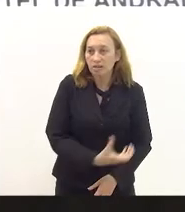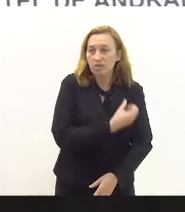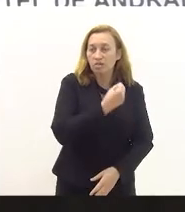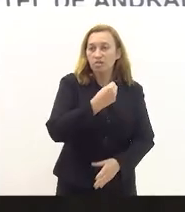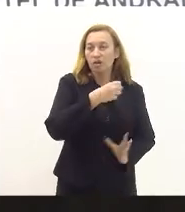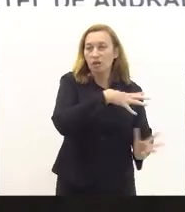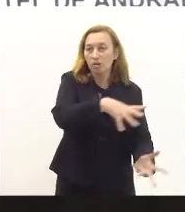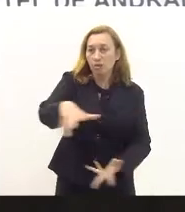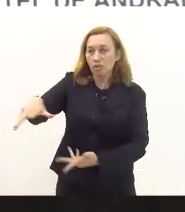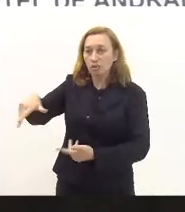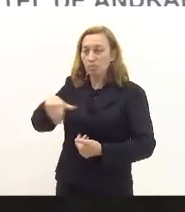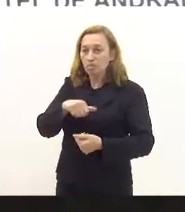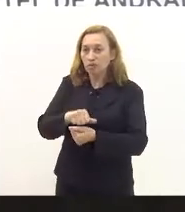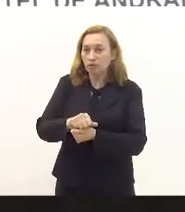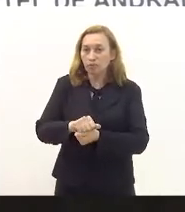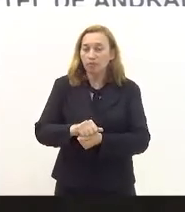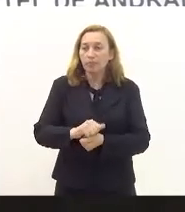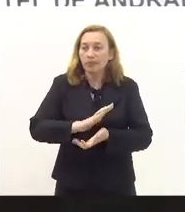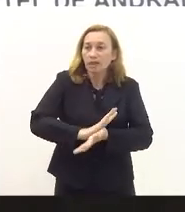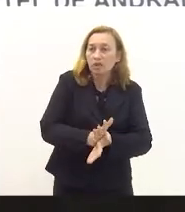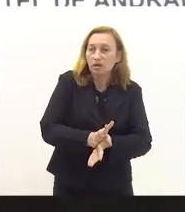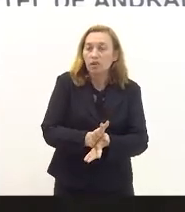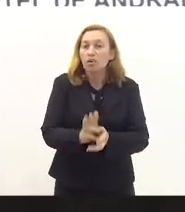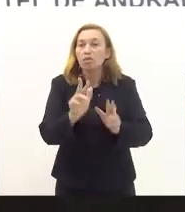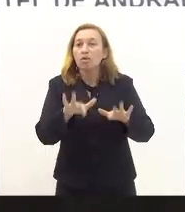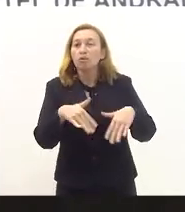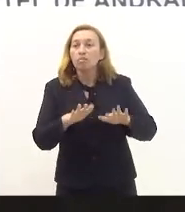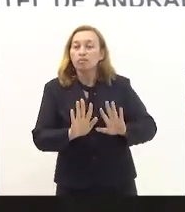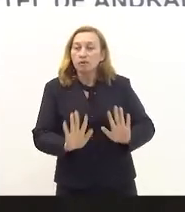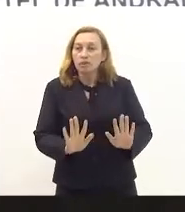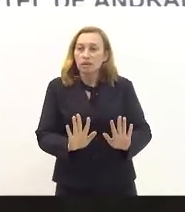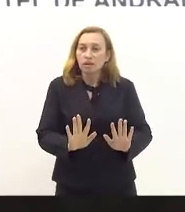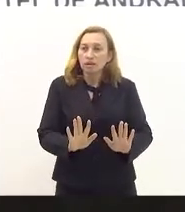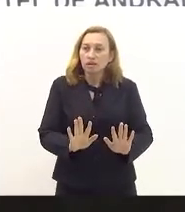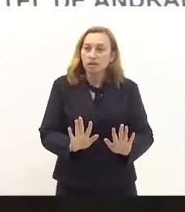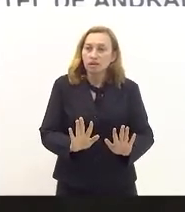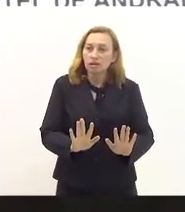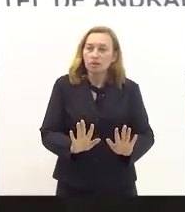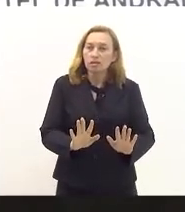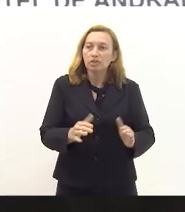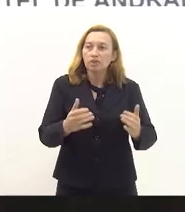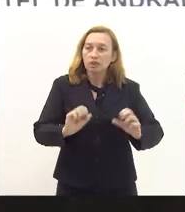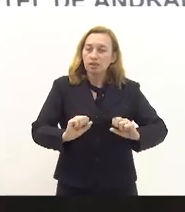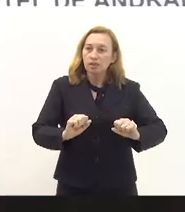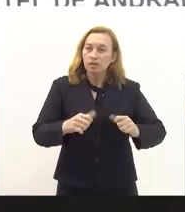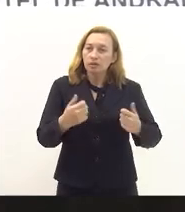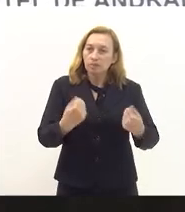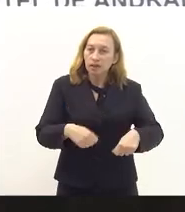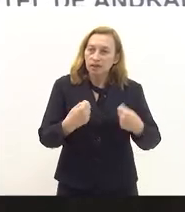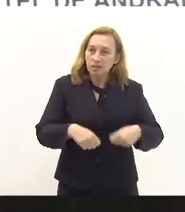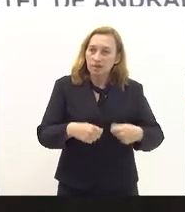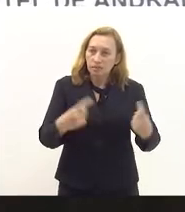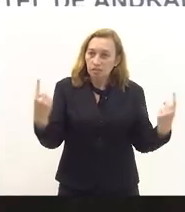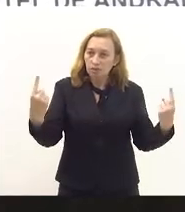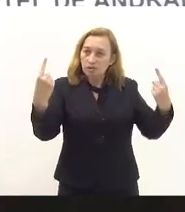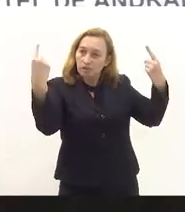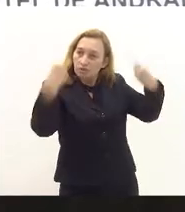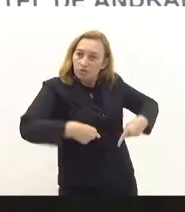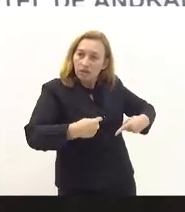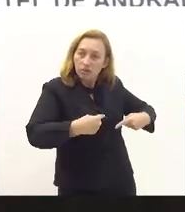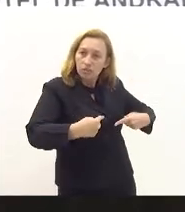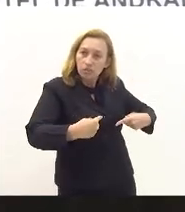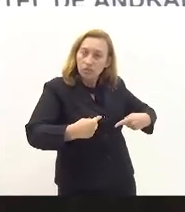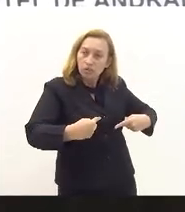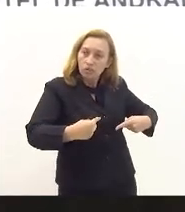da destruição. Porém, ênfase maior devemos dar ao desafiador